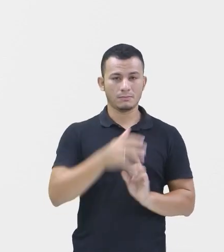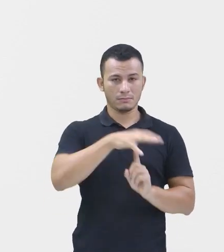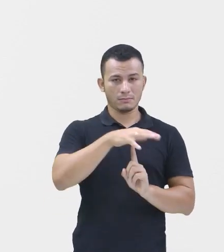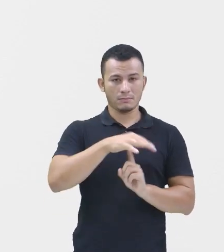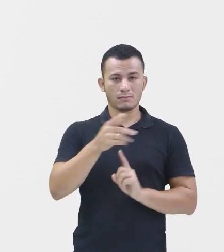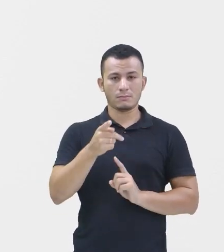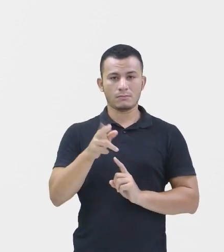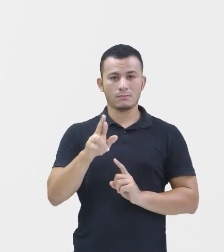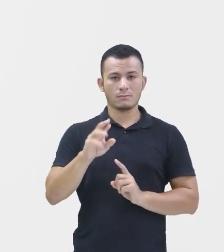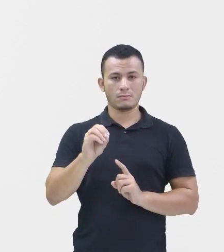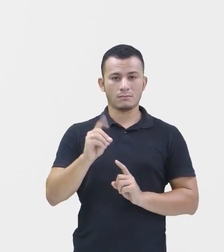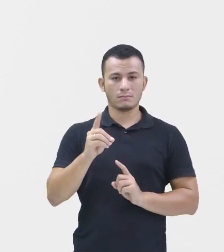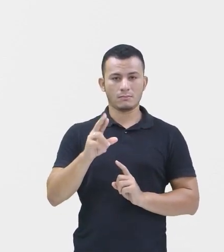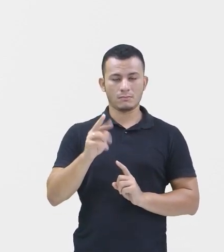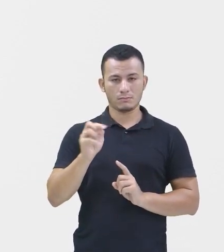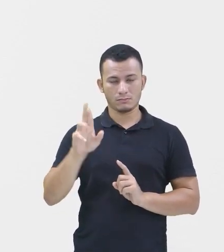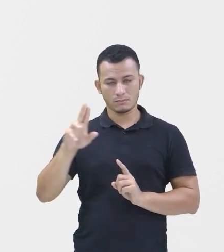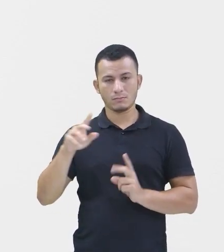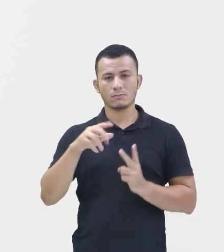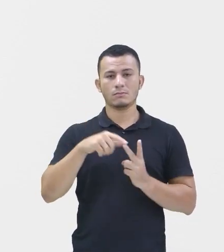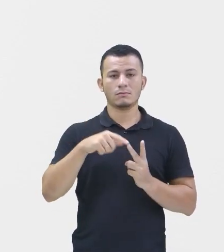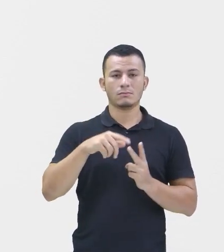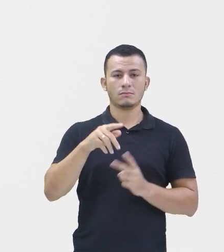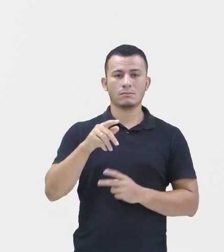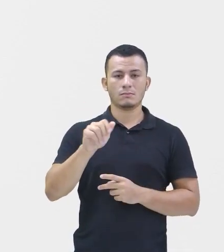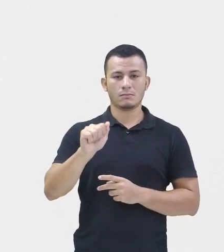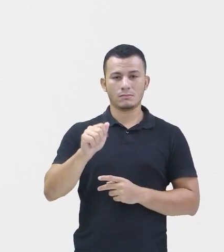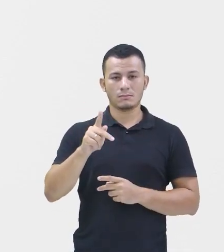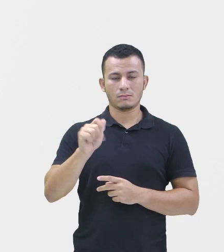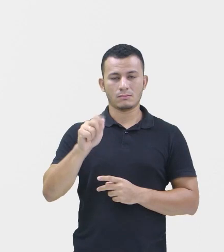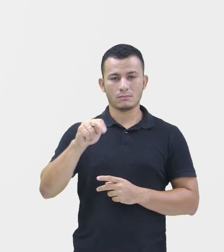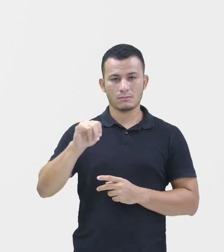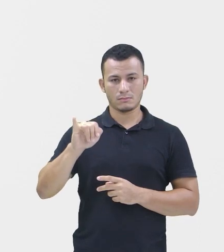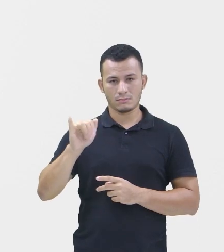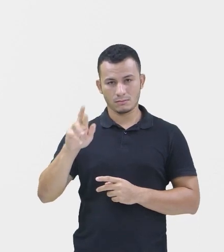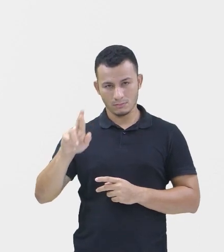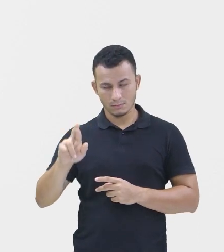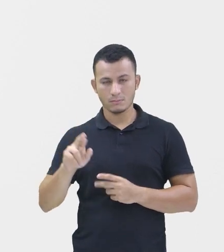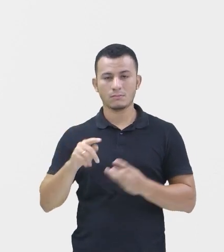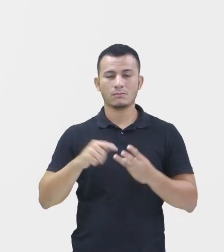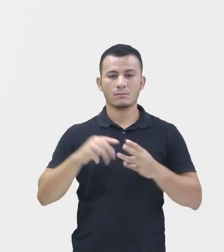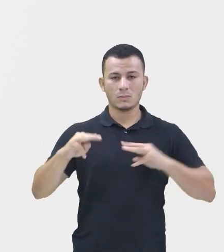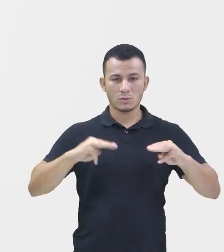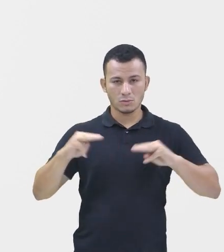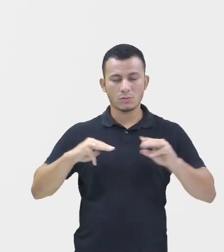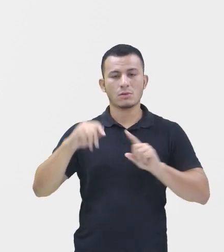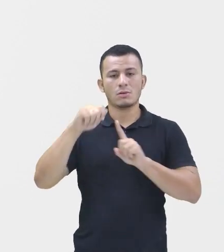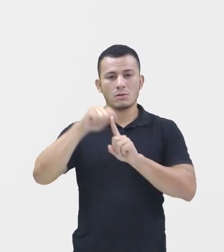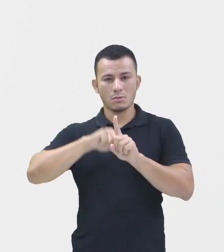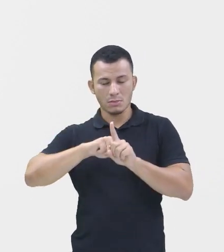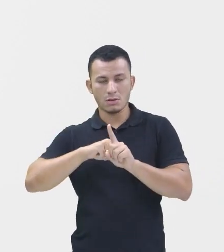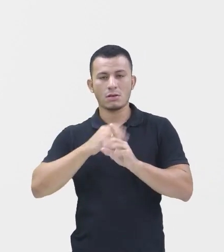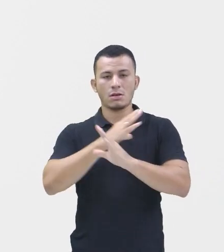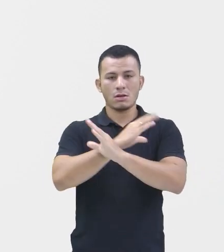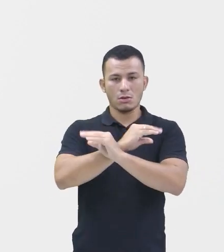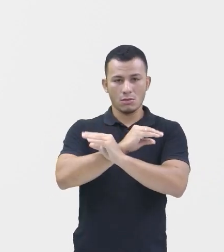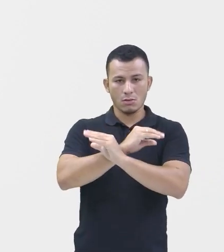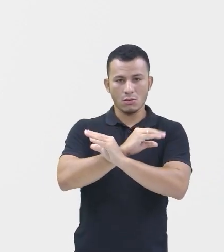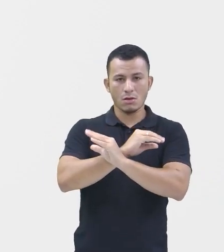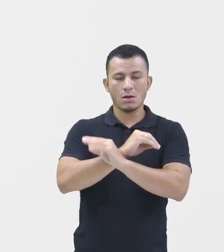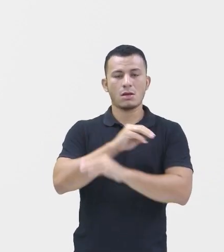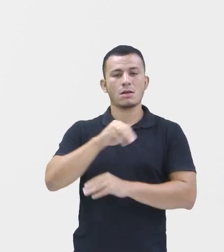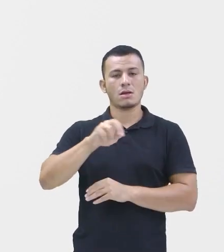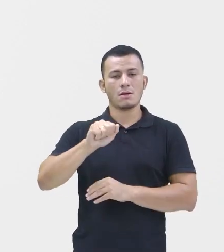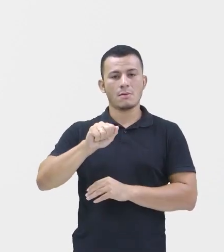do Produtor, a Feira da Panaí, a Feira do Mutirão, Feira da Banana, Feira do Coroado, Feira da